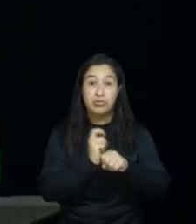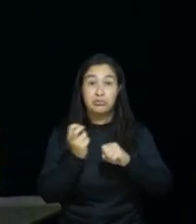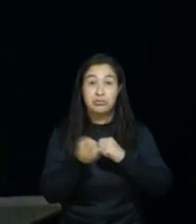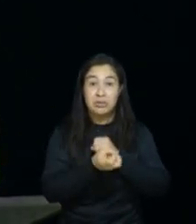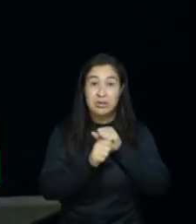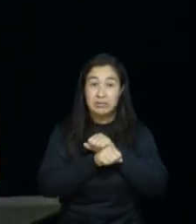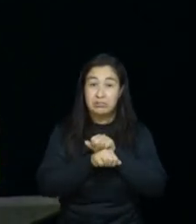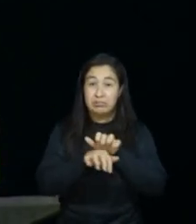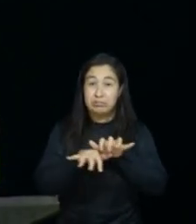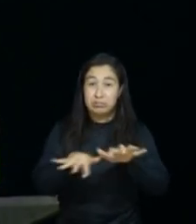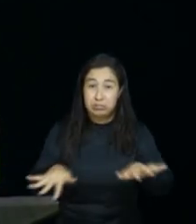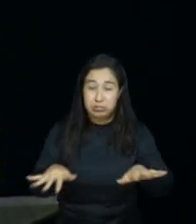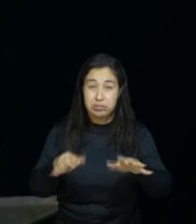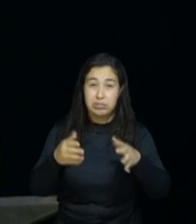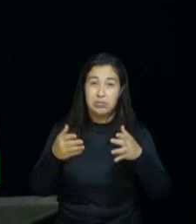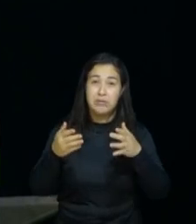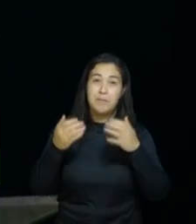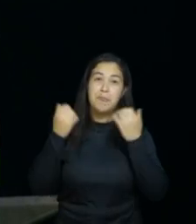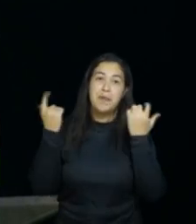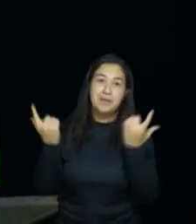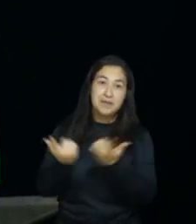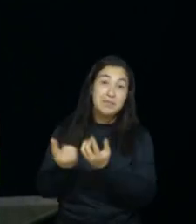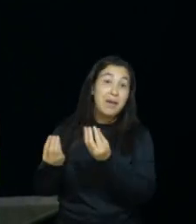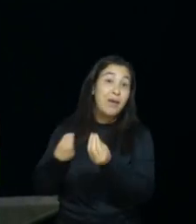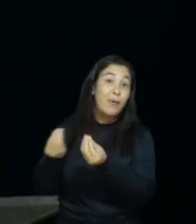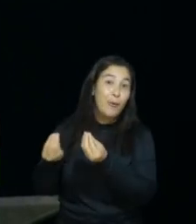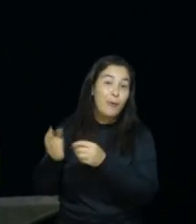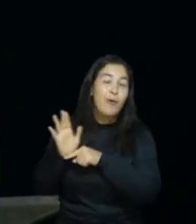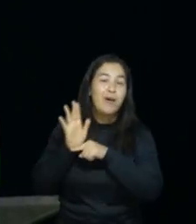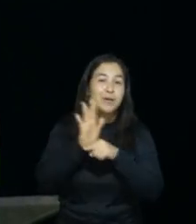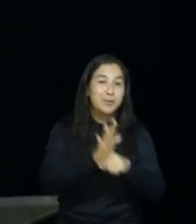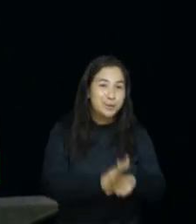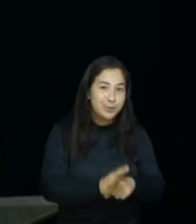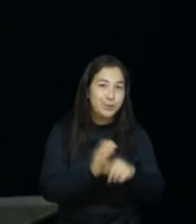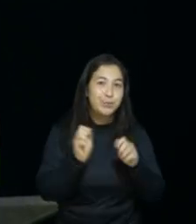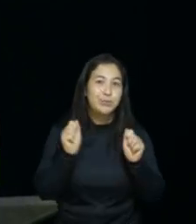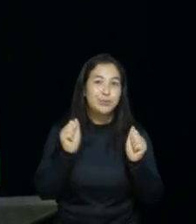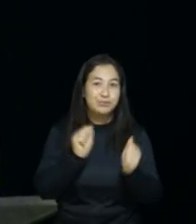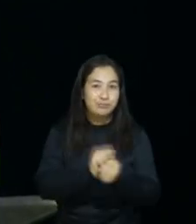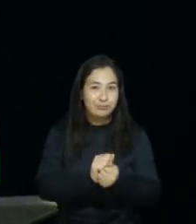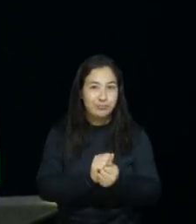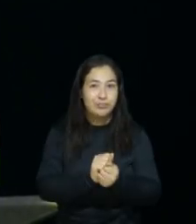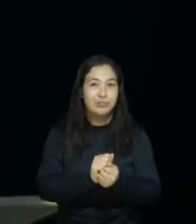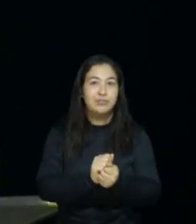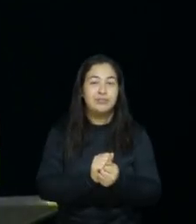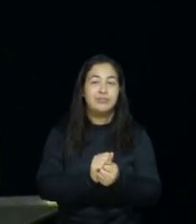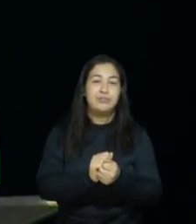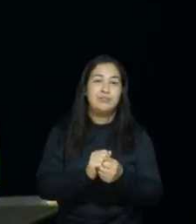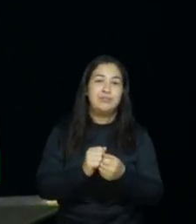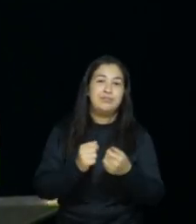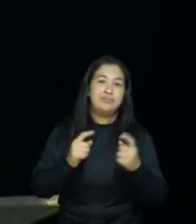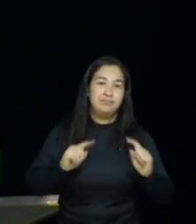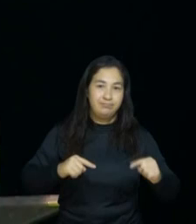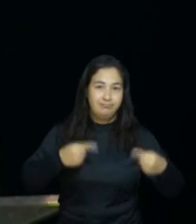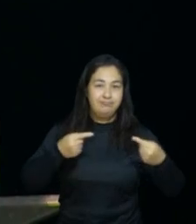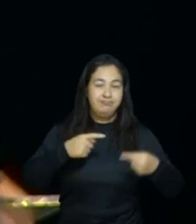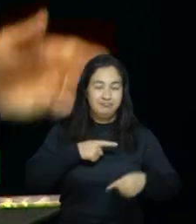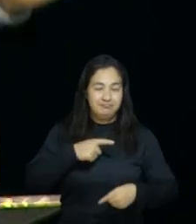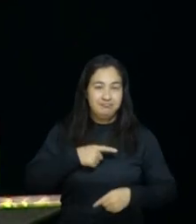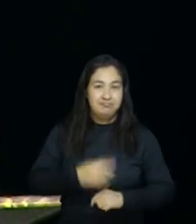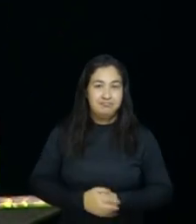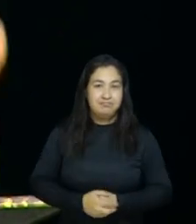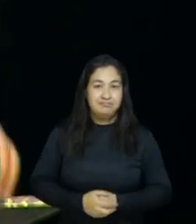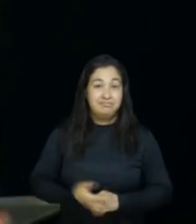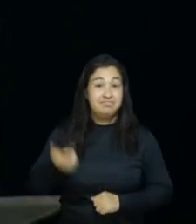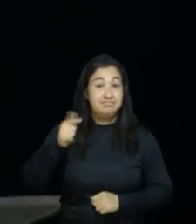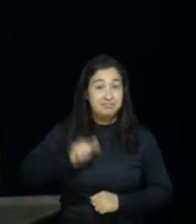todos os municípios. A Assembleia Legislativa esteve conosco, com os municípios também, carregando esse grande desafio. Nós tivemos, e eu lembro